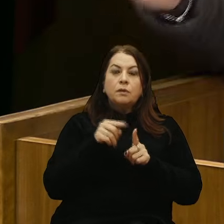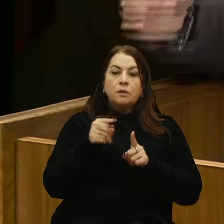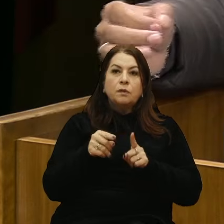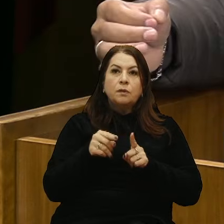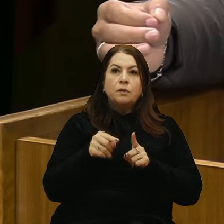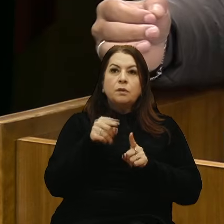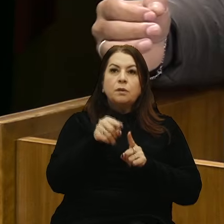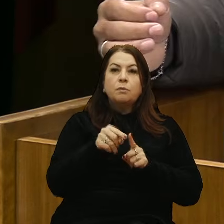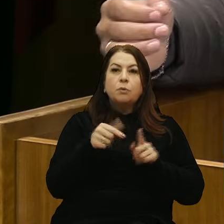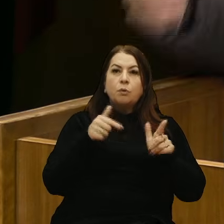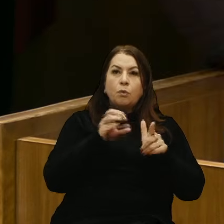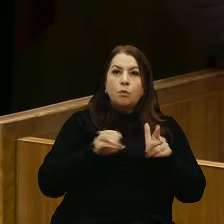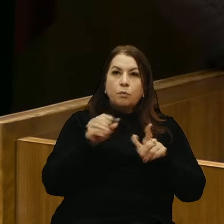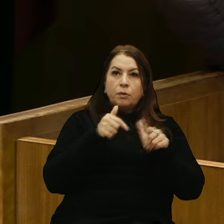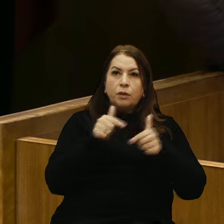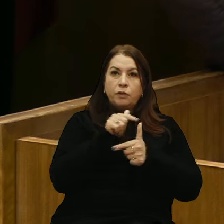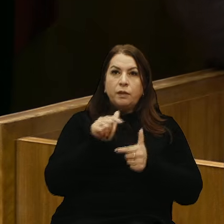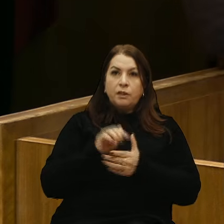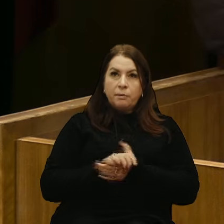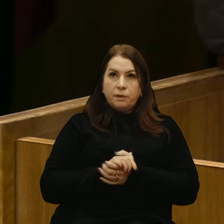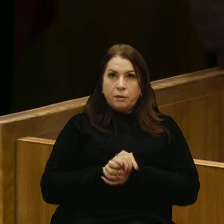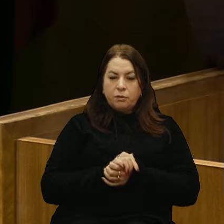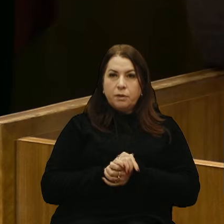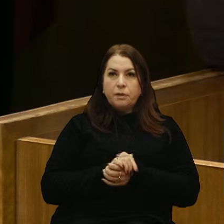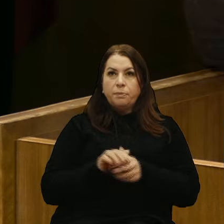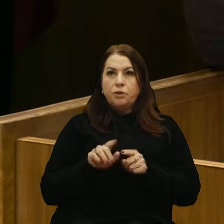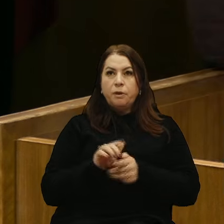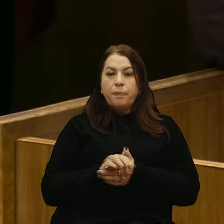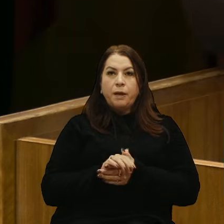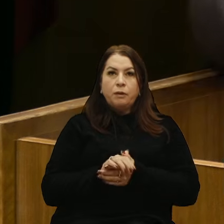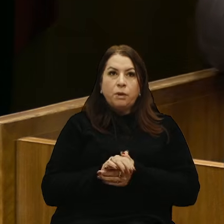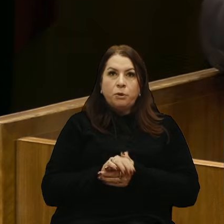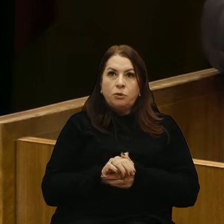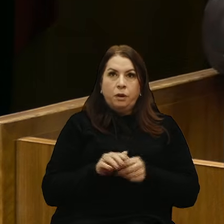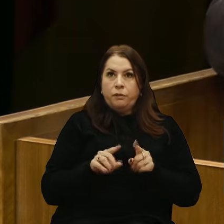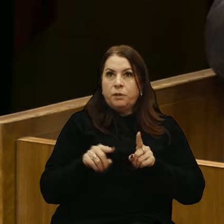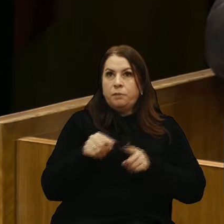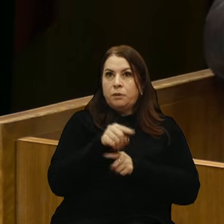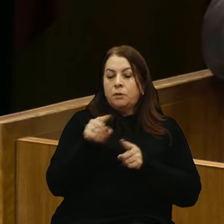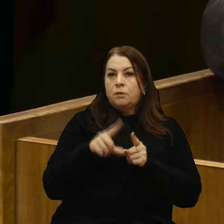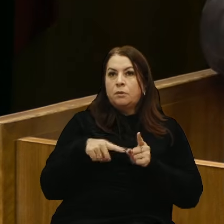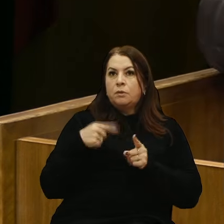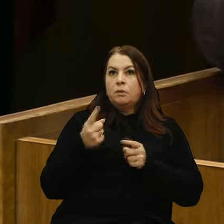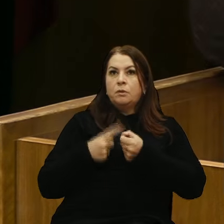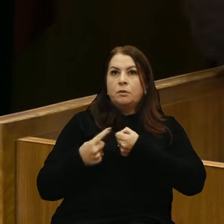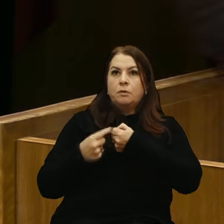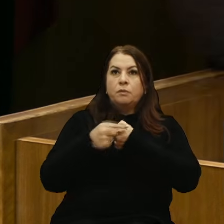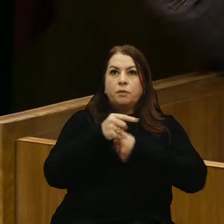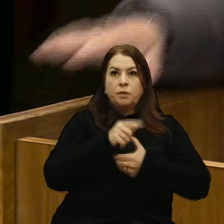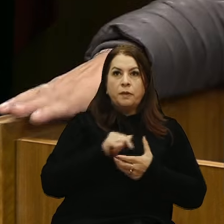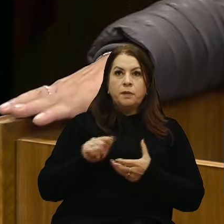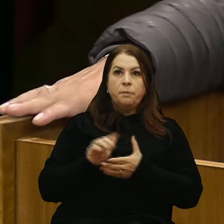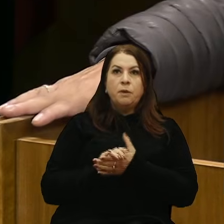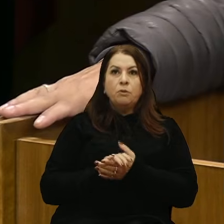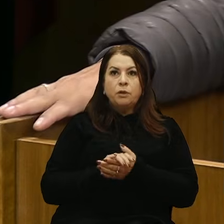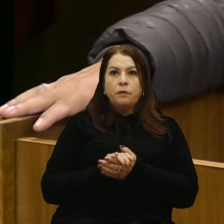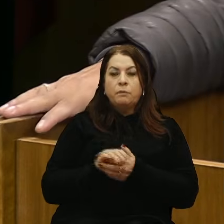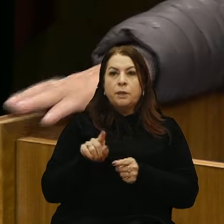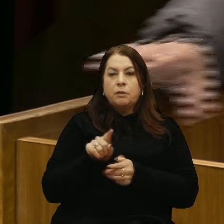pelo excelente trabalho que é feito, pelo excelente trabalho que a Codeca realiza na nossa cidade. A gente sabe que tem muitas coisas para